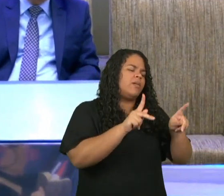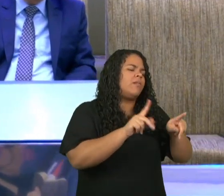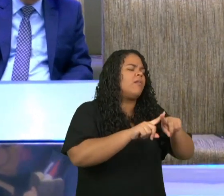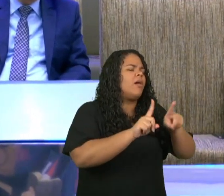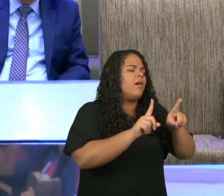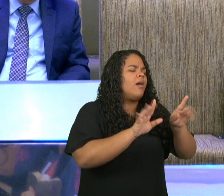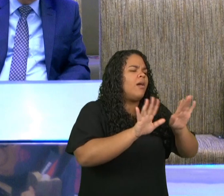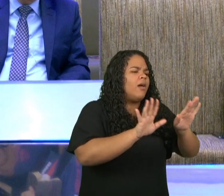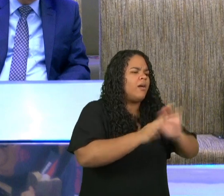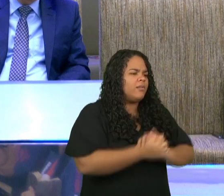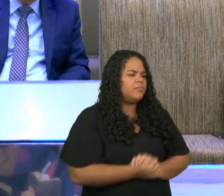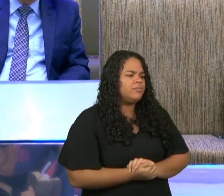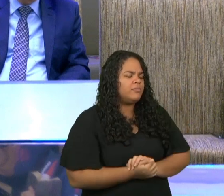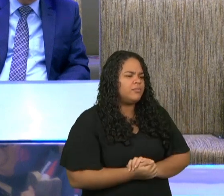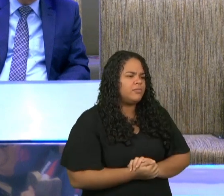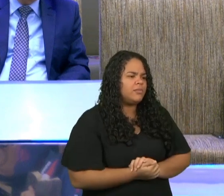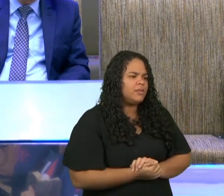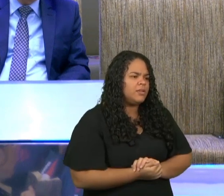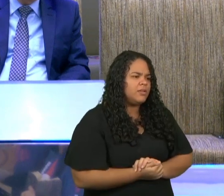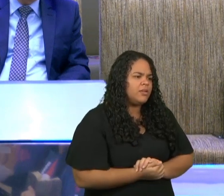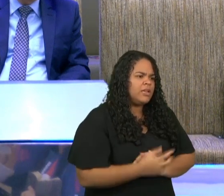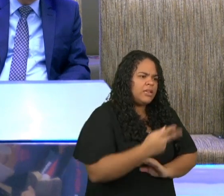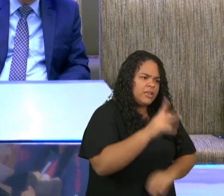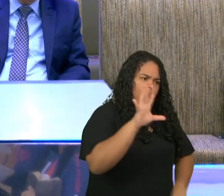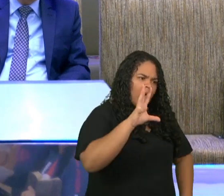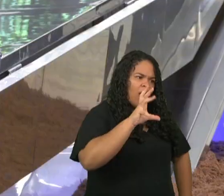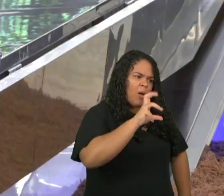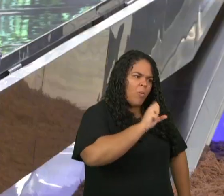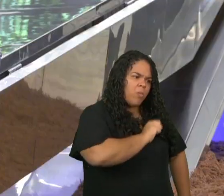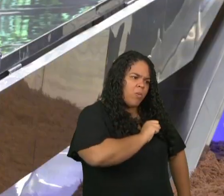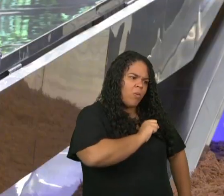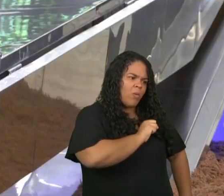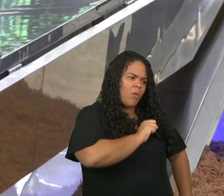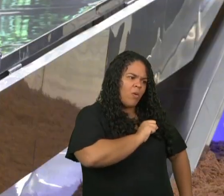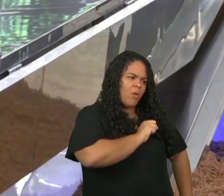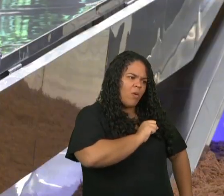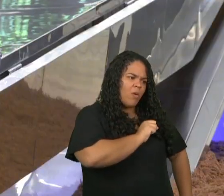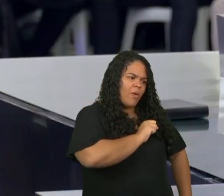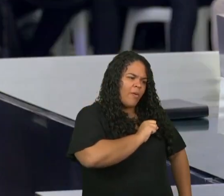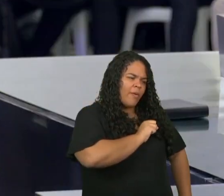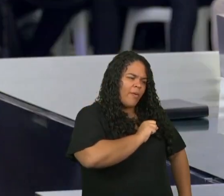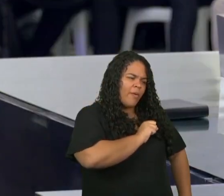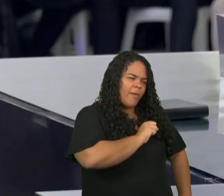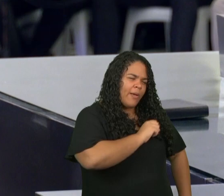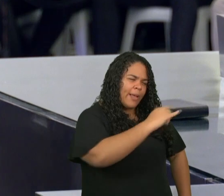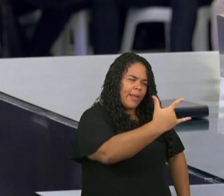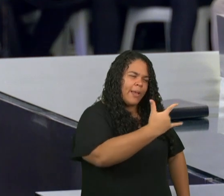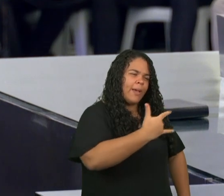fileou mais do que todos estes.